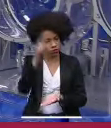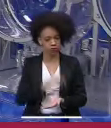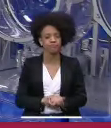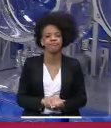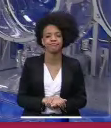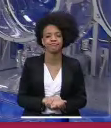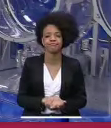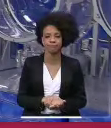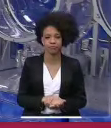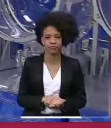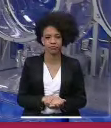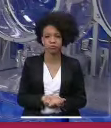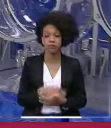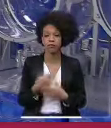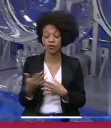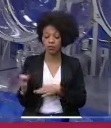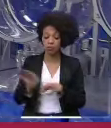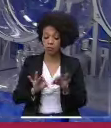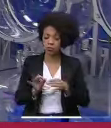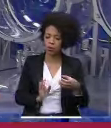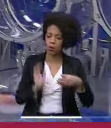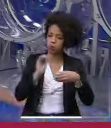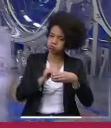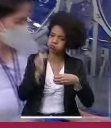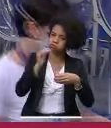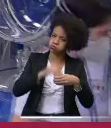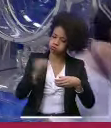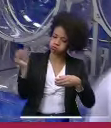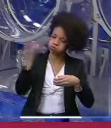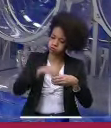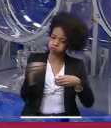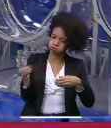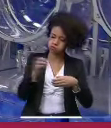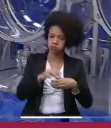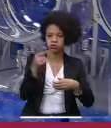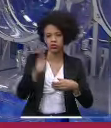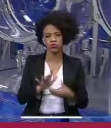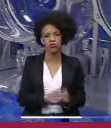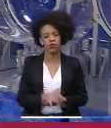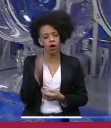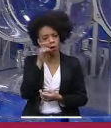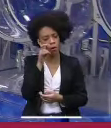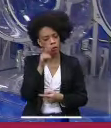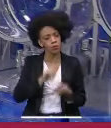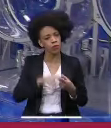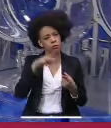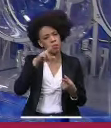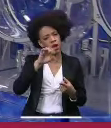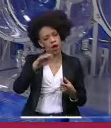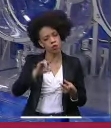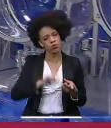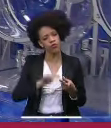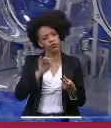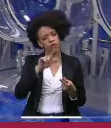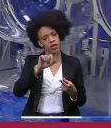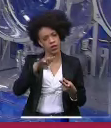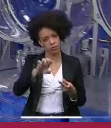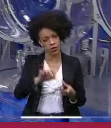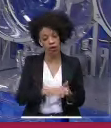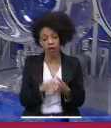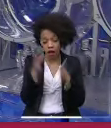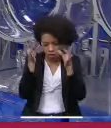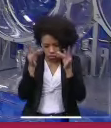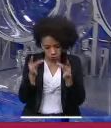2.106 da dupla cena. Este procedimento de reabastecimento acompanhado por nossos auditores, o Marcos e o Felipe, estão aqui atentos a